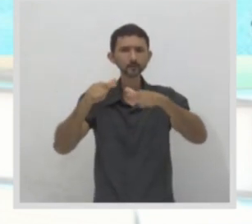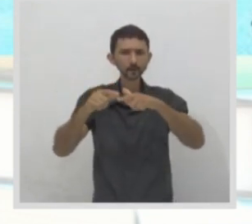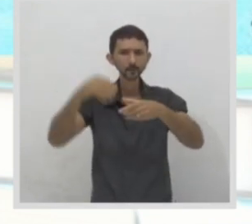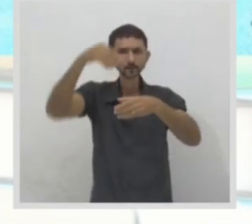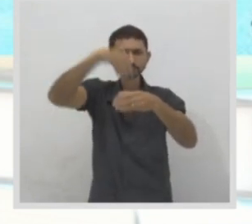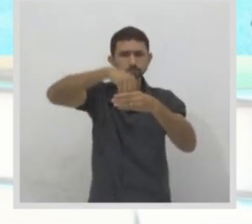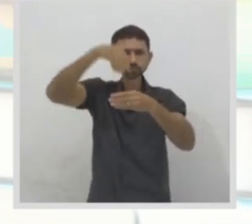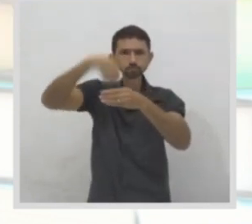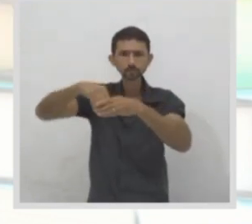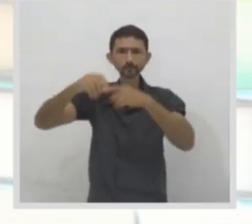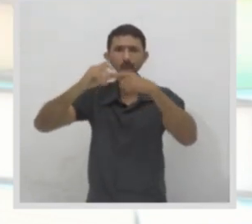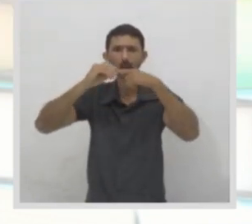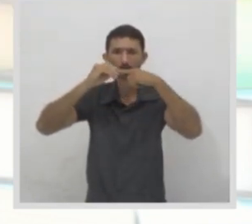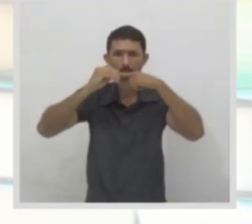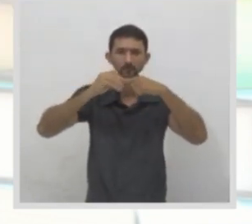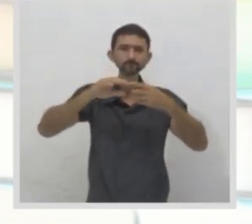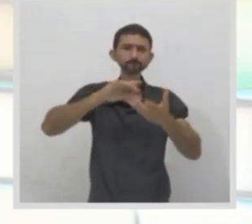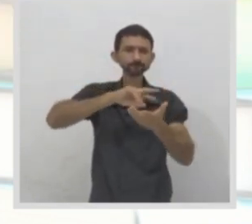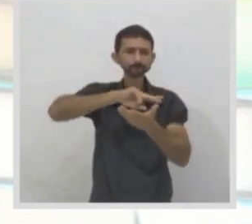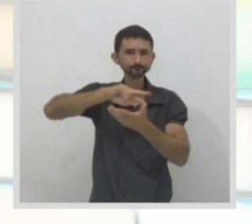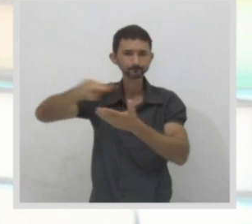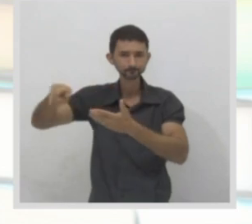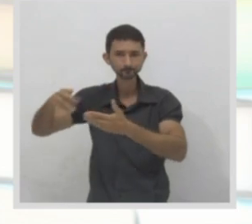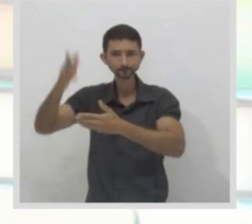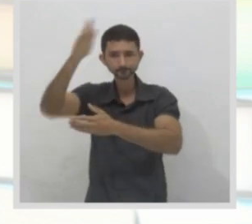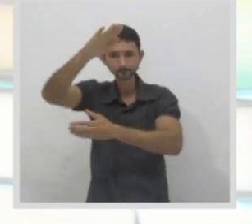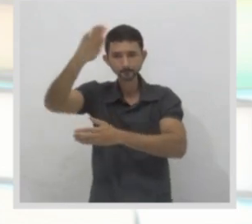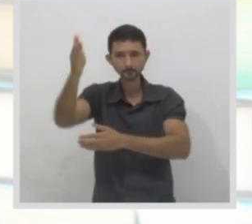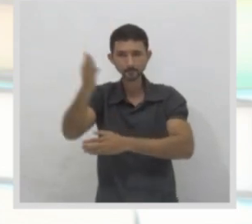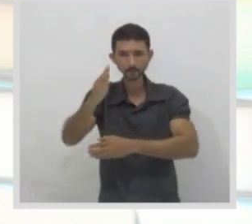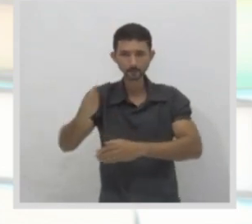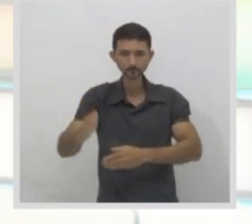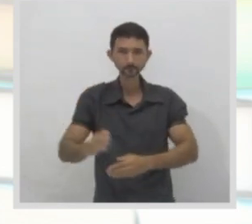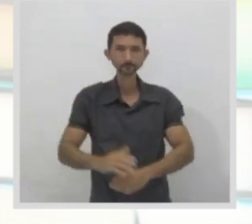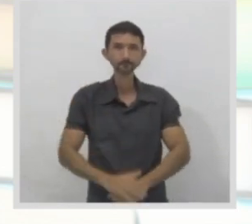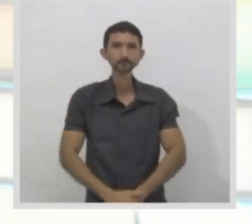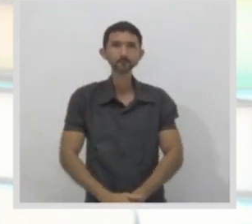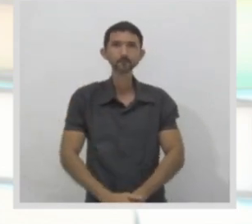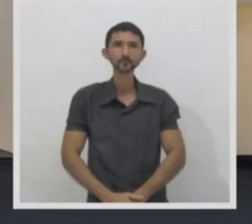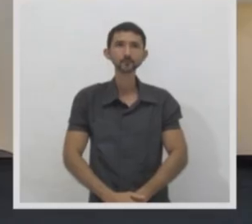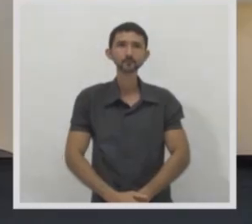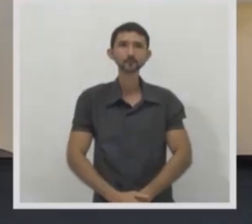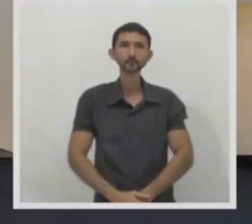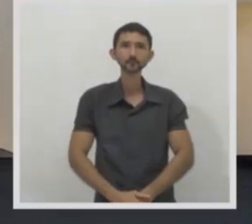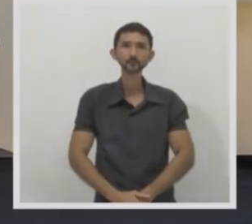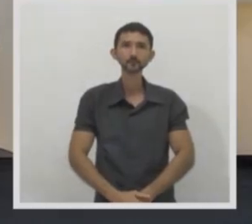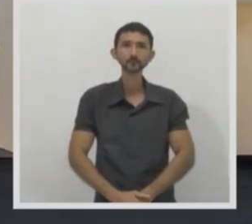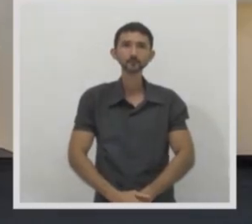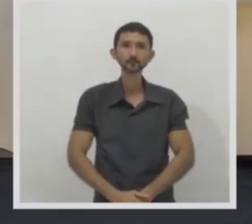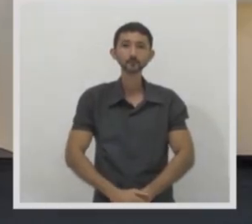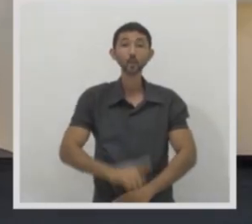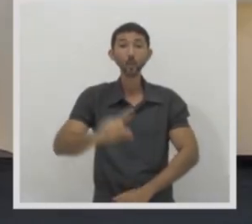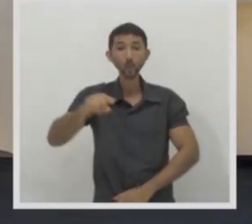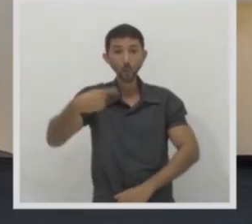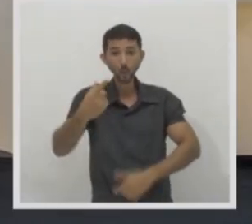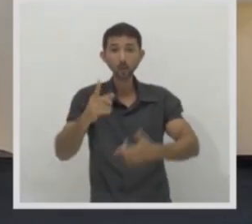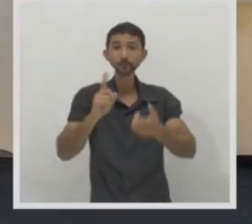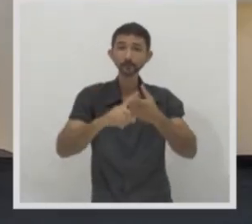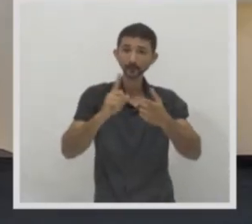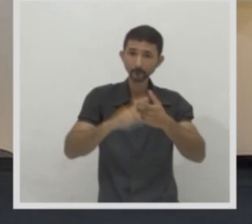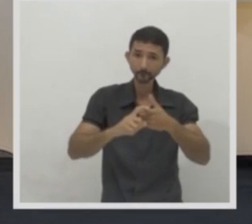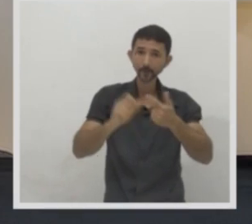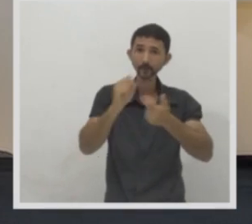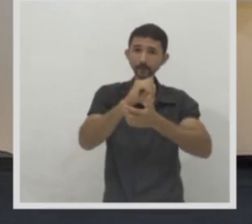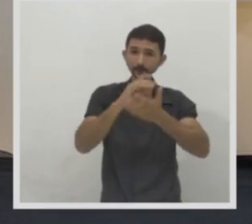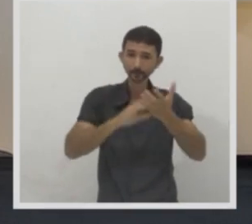produtivas de cana-de-açúcar. Né? Uma outra atividade importante, né, muito importante, diga-se de passagem,